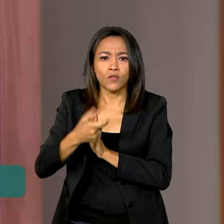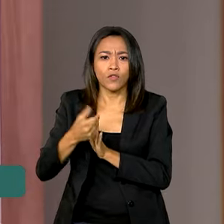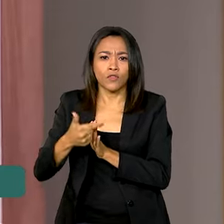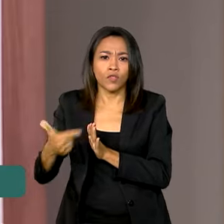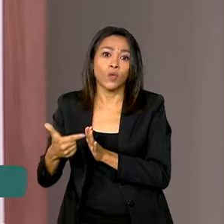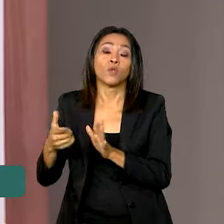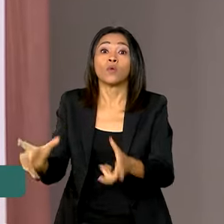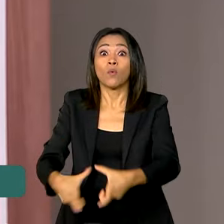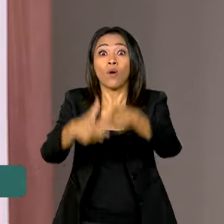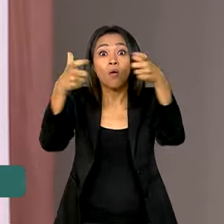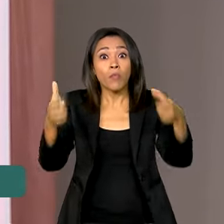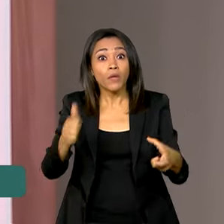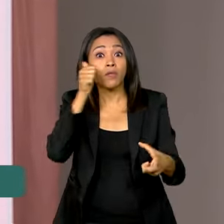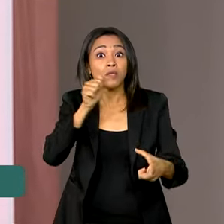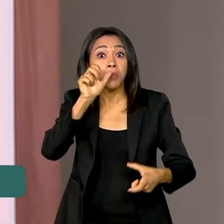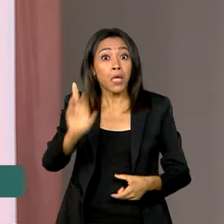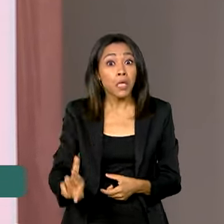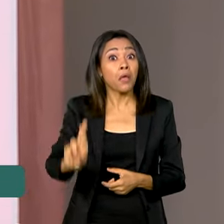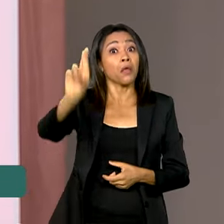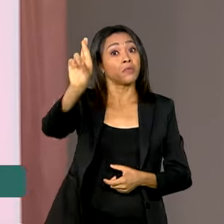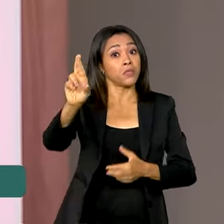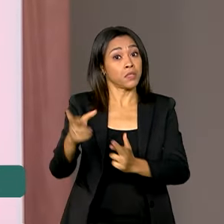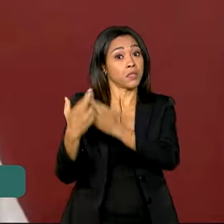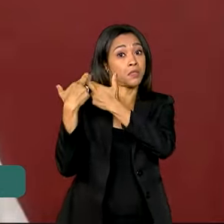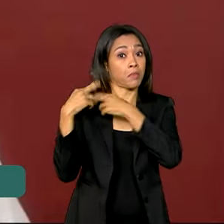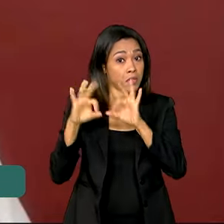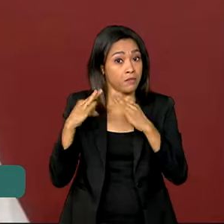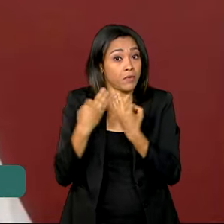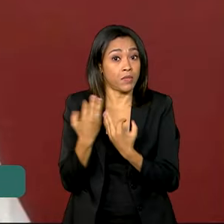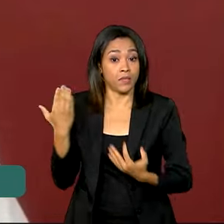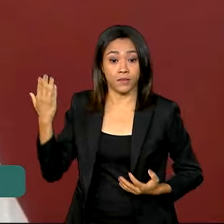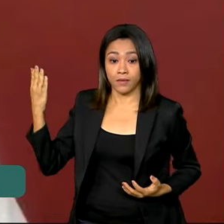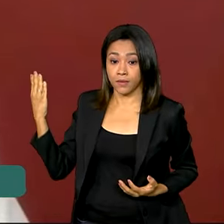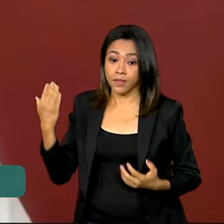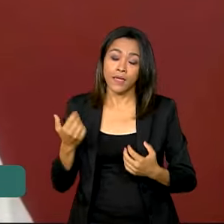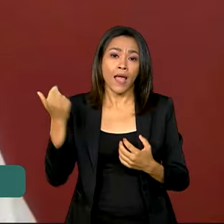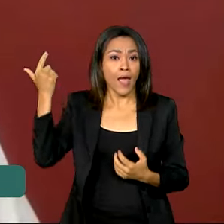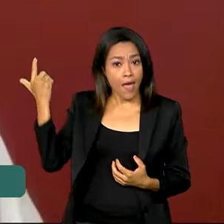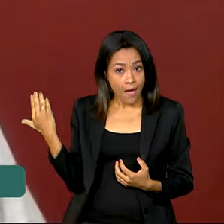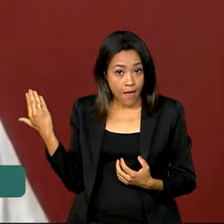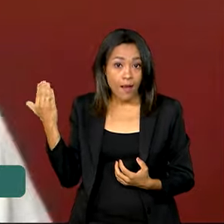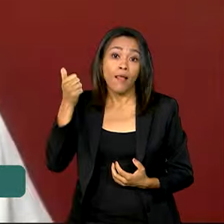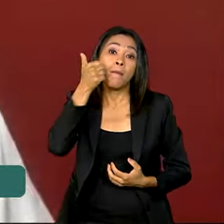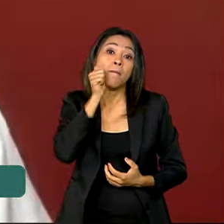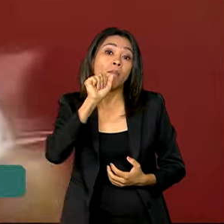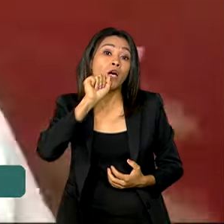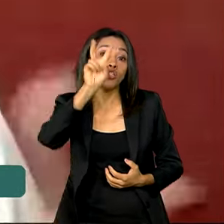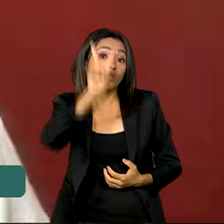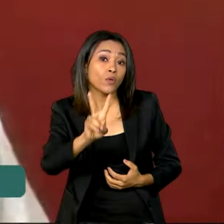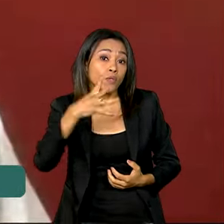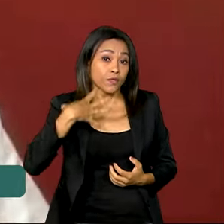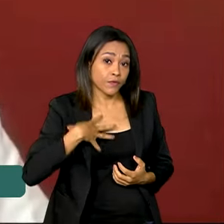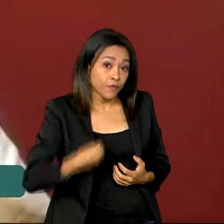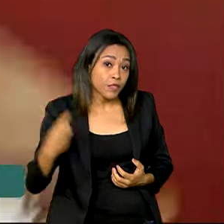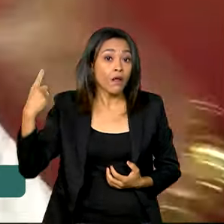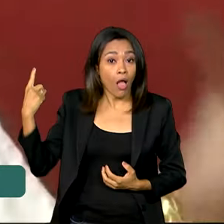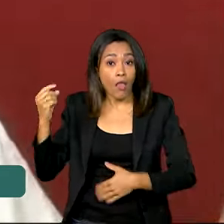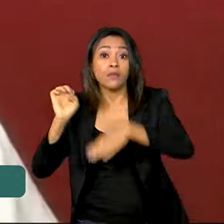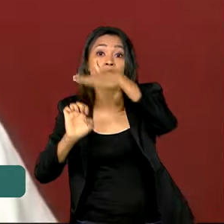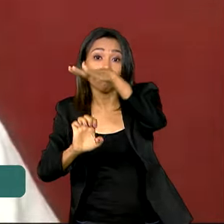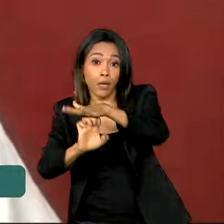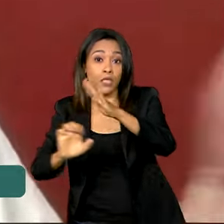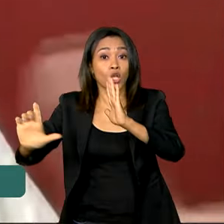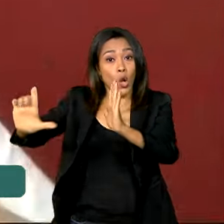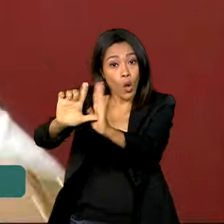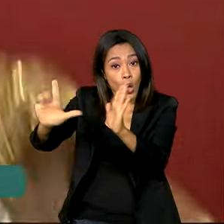mulheres responsáveis por chefiar as famílias. Mãe de dois filhos, empresária, dona de uma loja